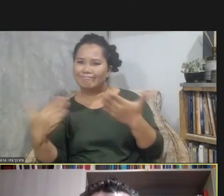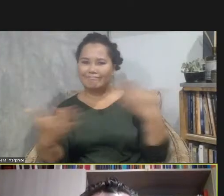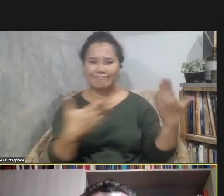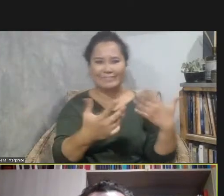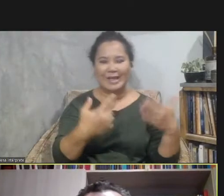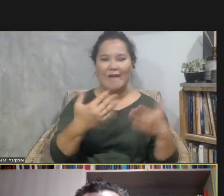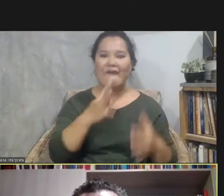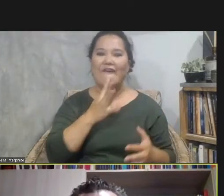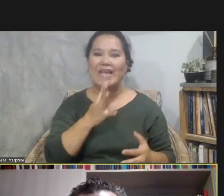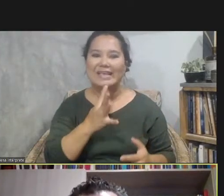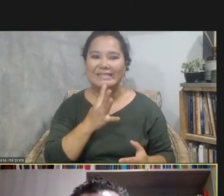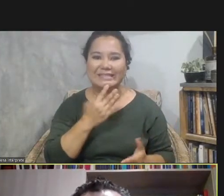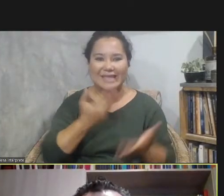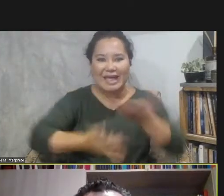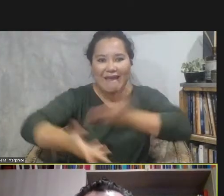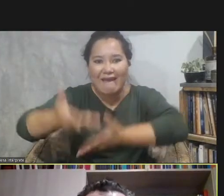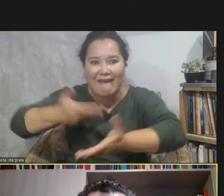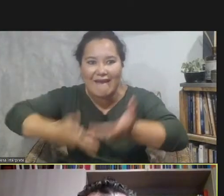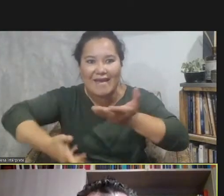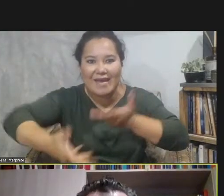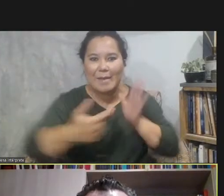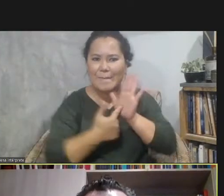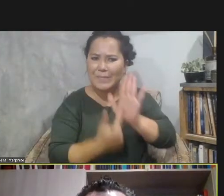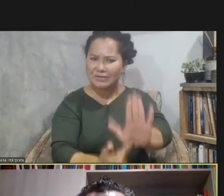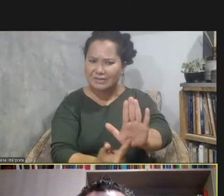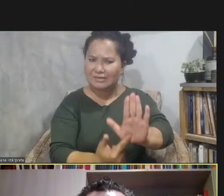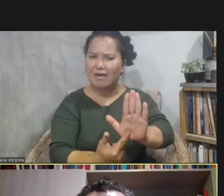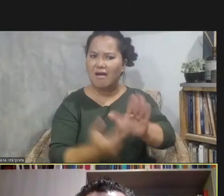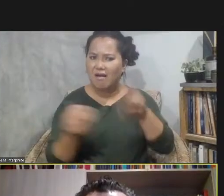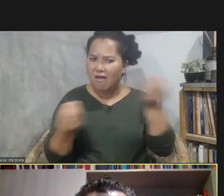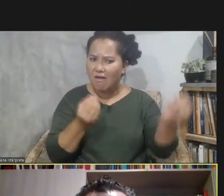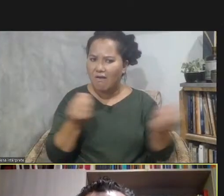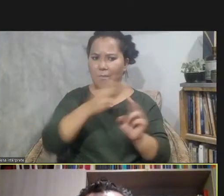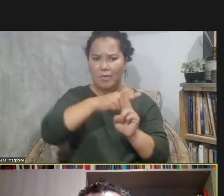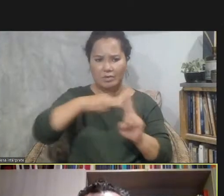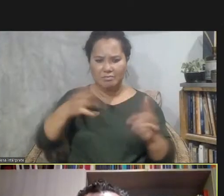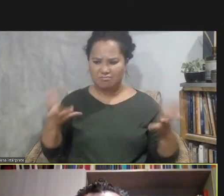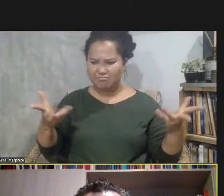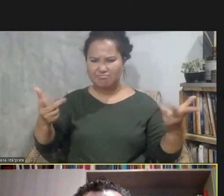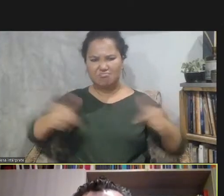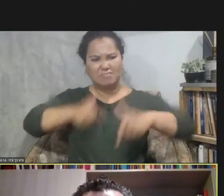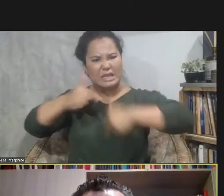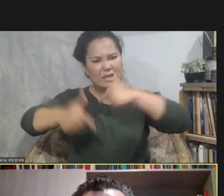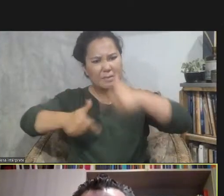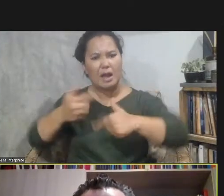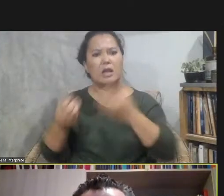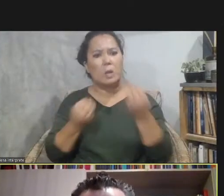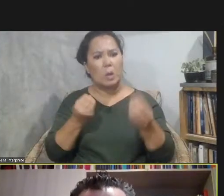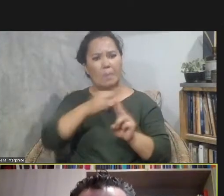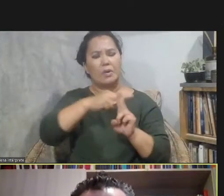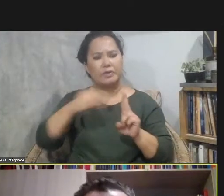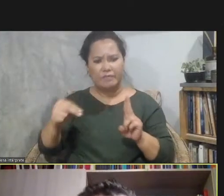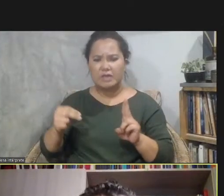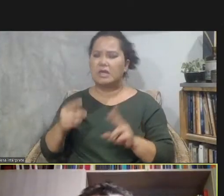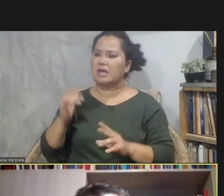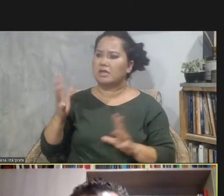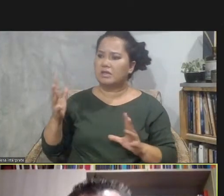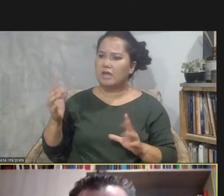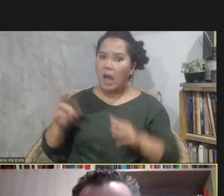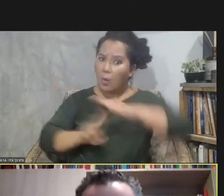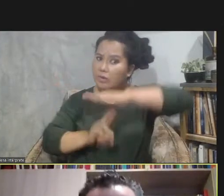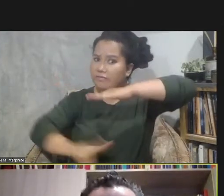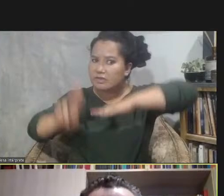possam ver o magnífico trabalho, a importância social e econômica da universidade pública